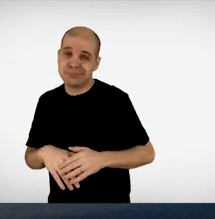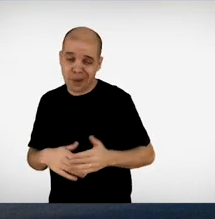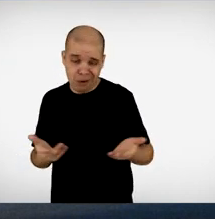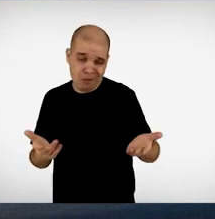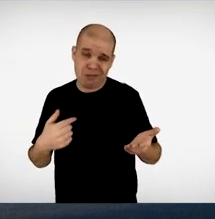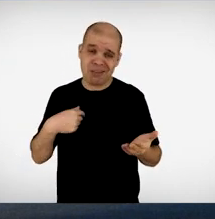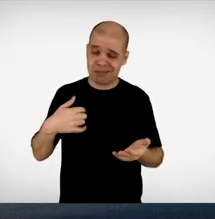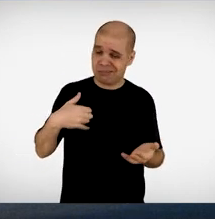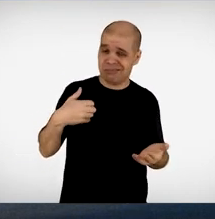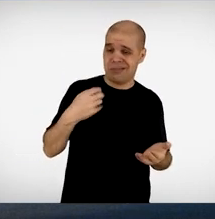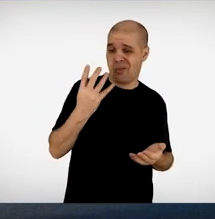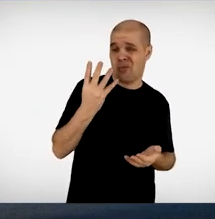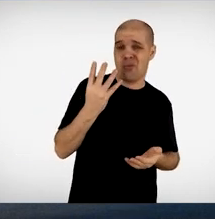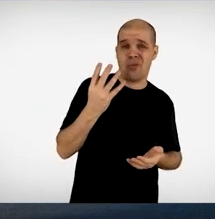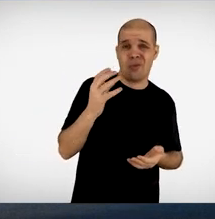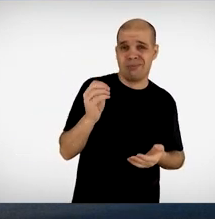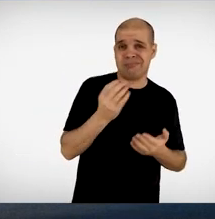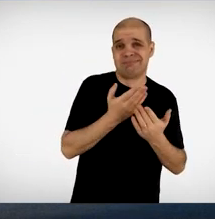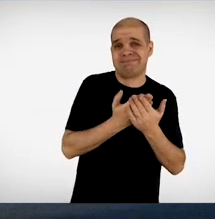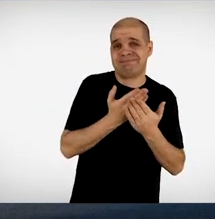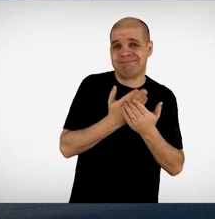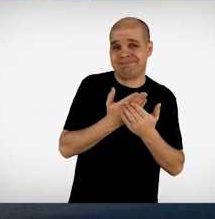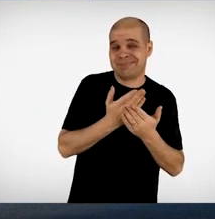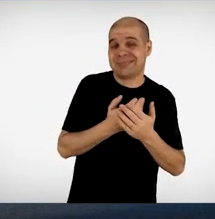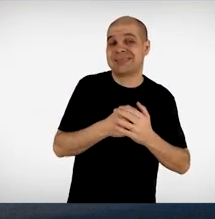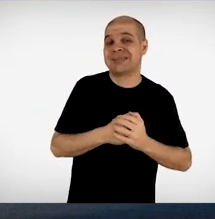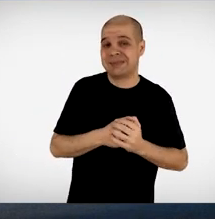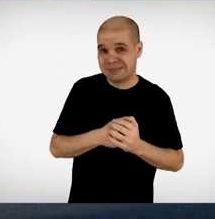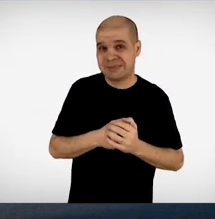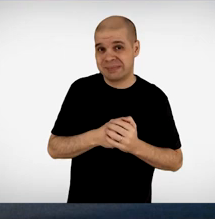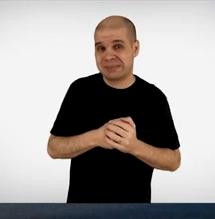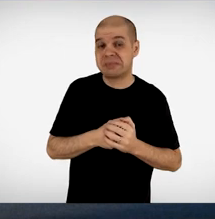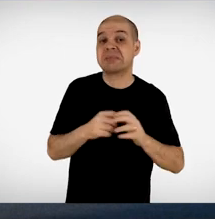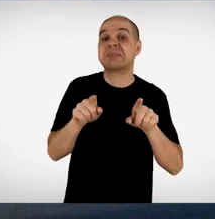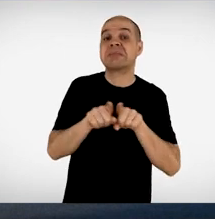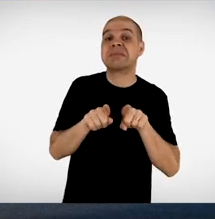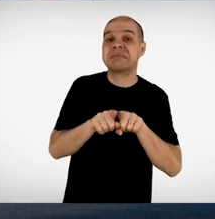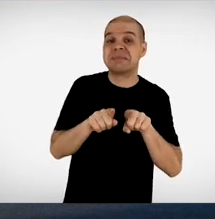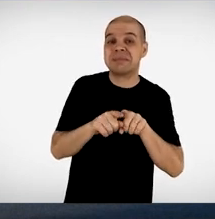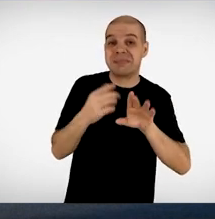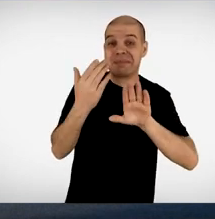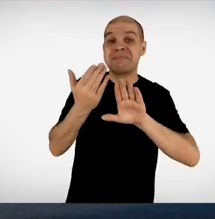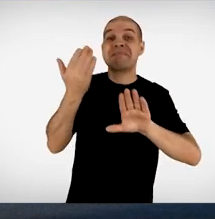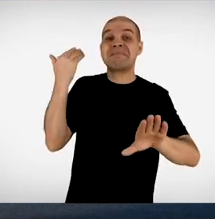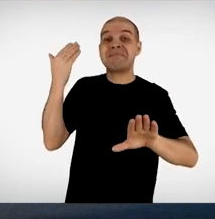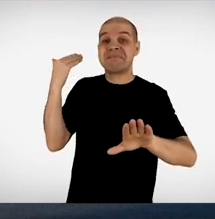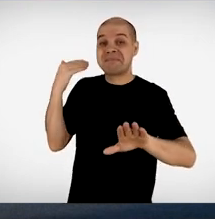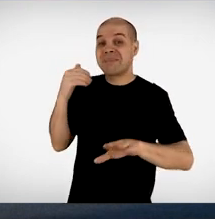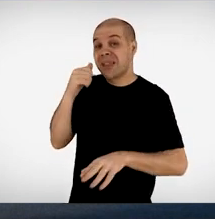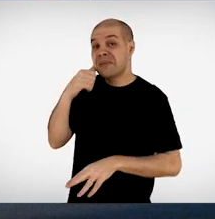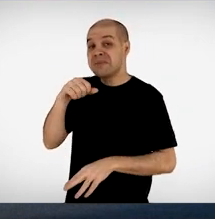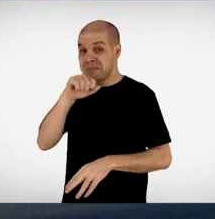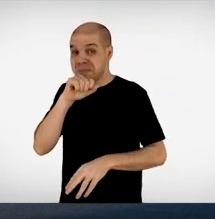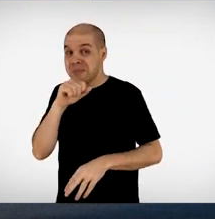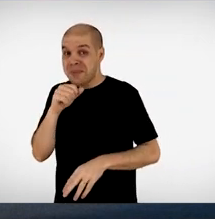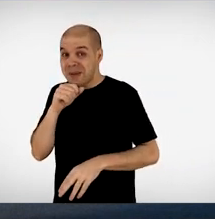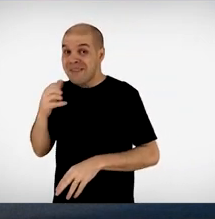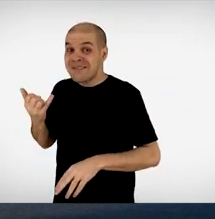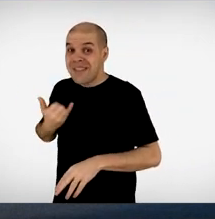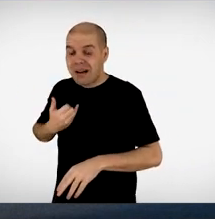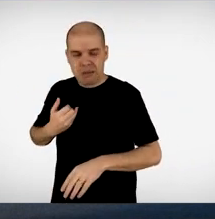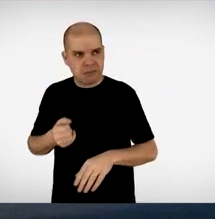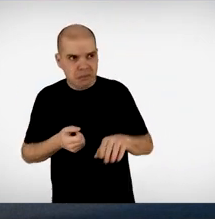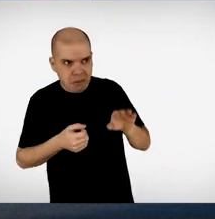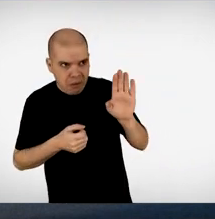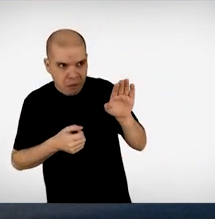Freud e dormir de conchinha, não sabia muito a diferença. Mas minha mãe falou, não, você vai ler essas coisas, você vai achar que você tem tudo isso. É melhor você